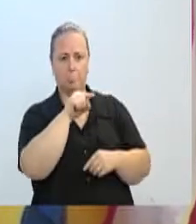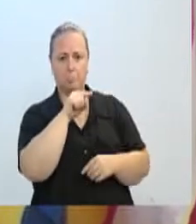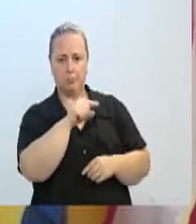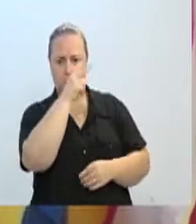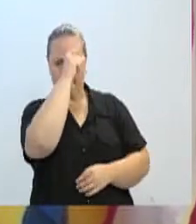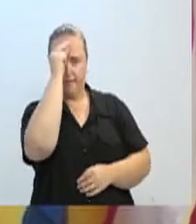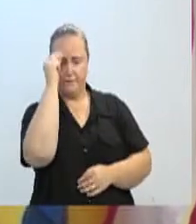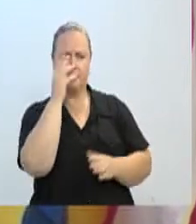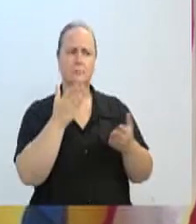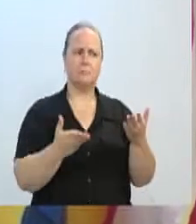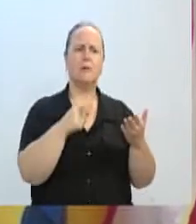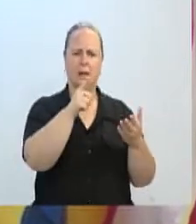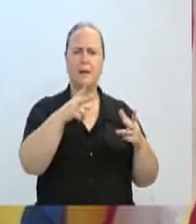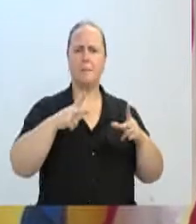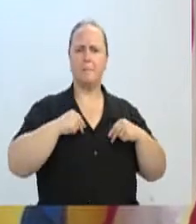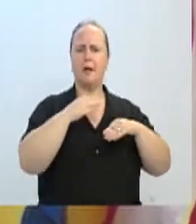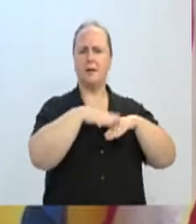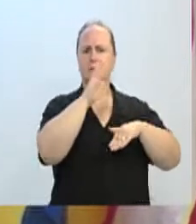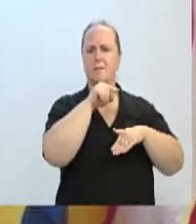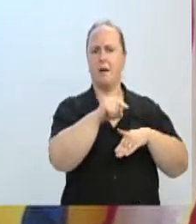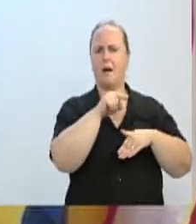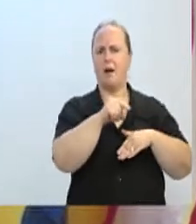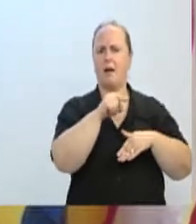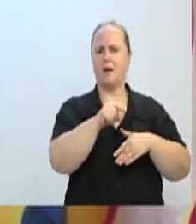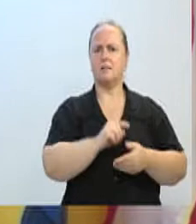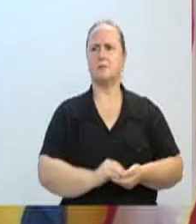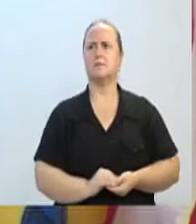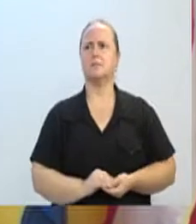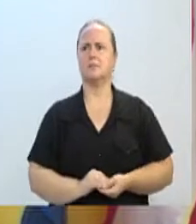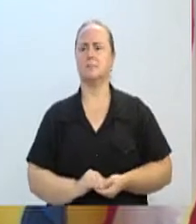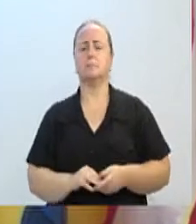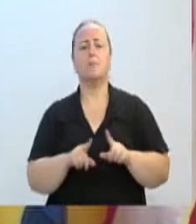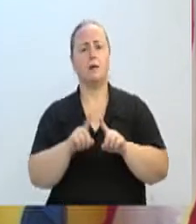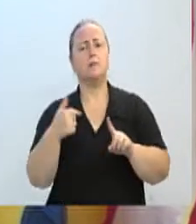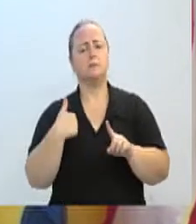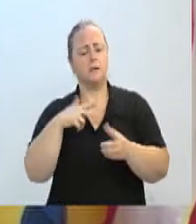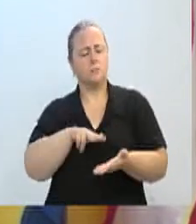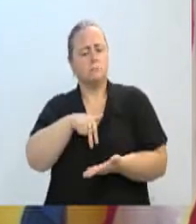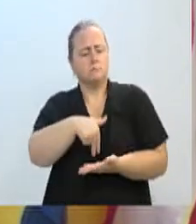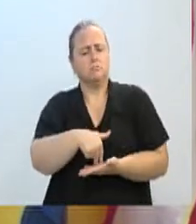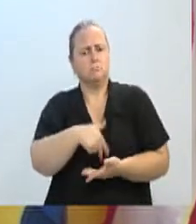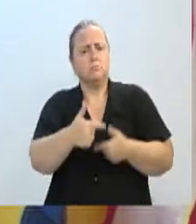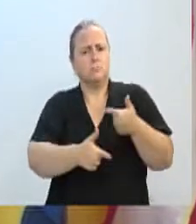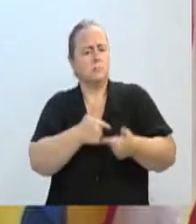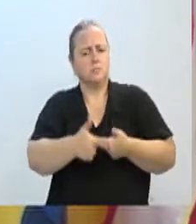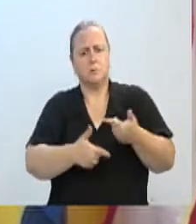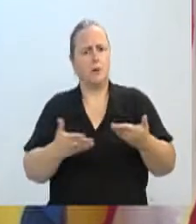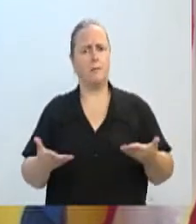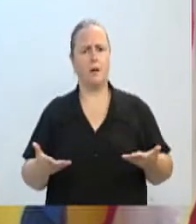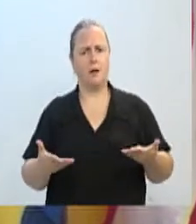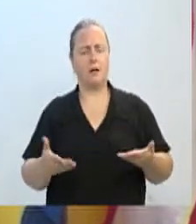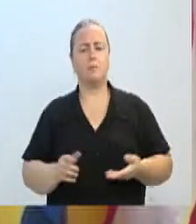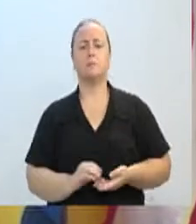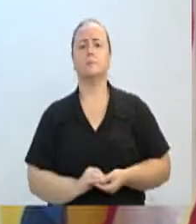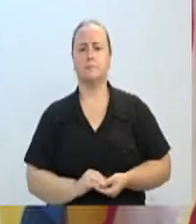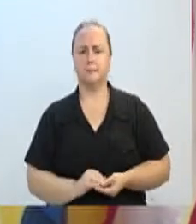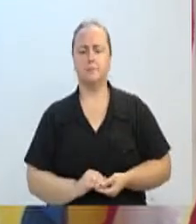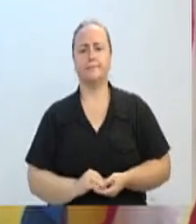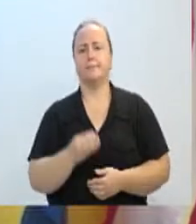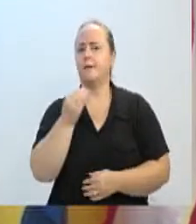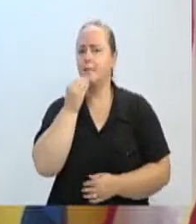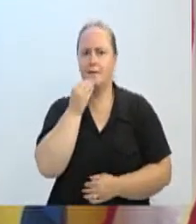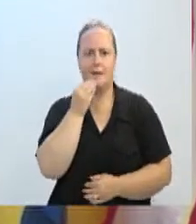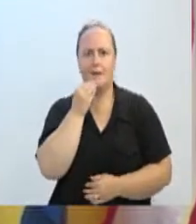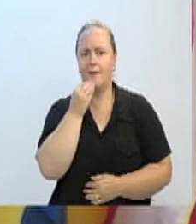menos do que ele mereça. Mas eu tenho feito aqui a minha parte e falei para ele, eu vou, obviamente, cobrar